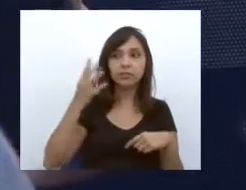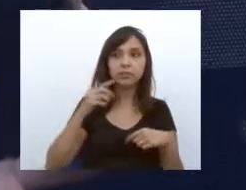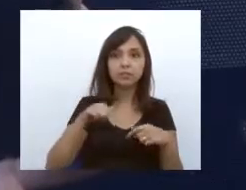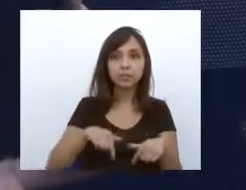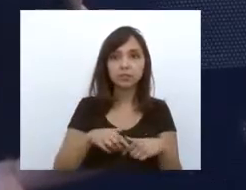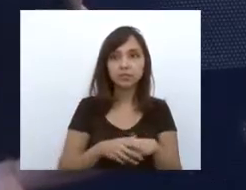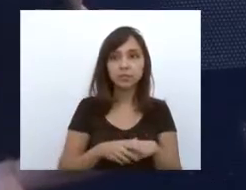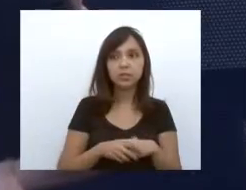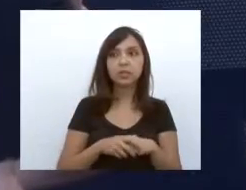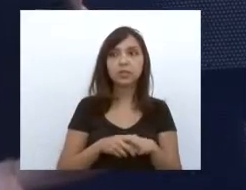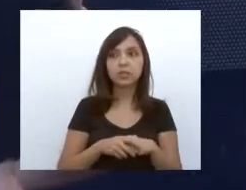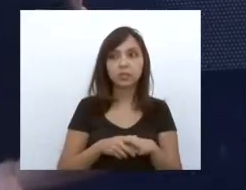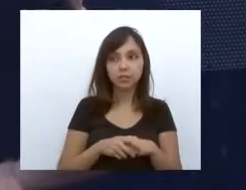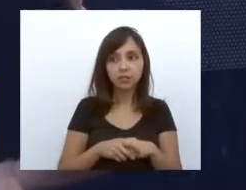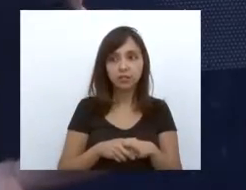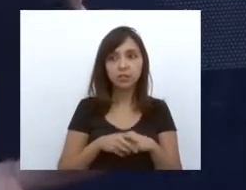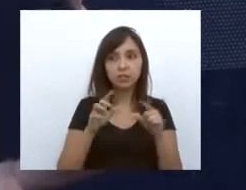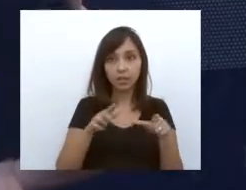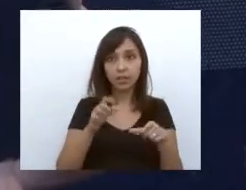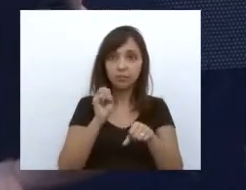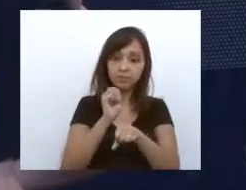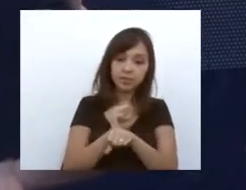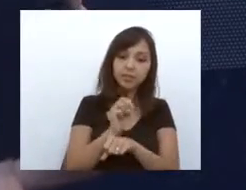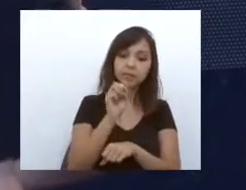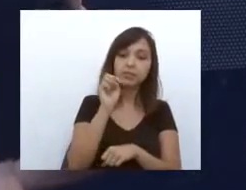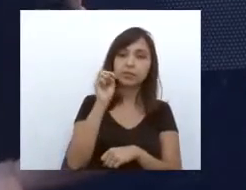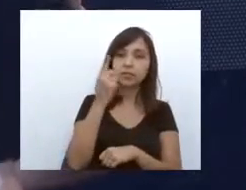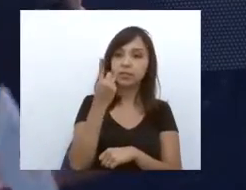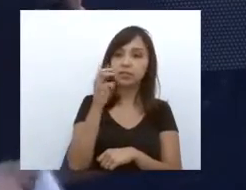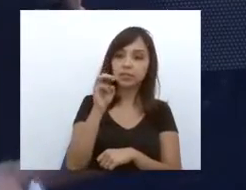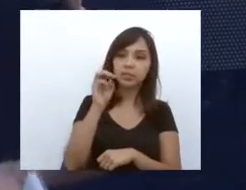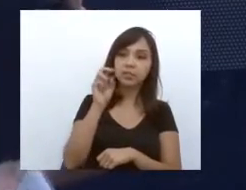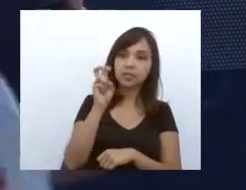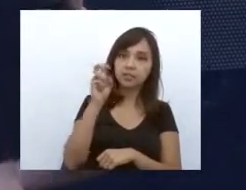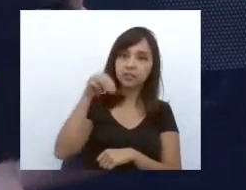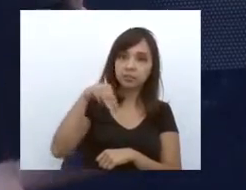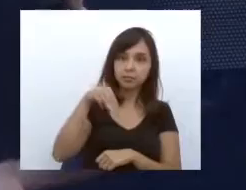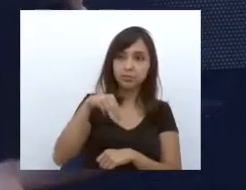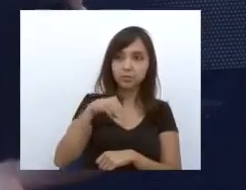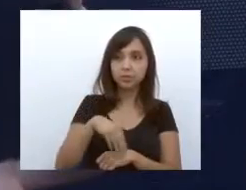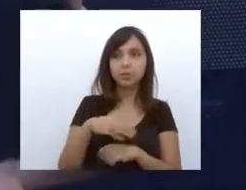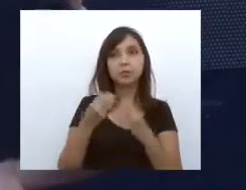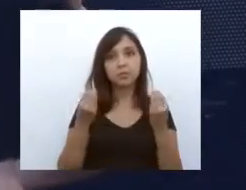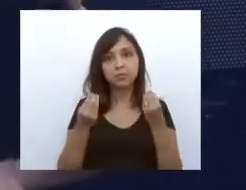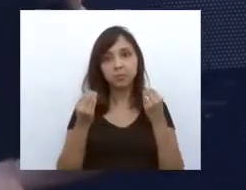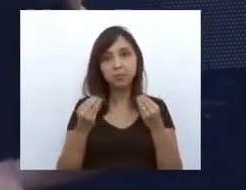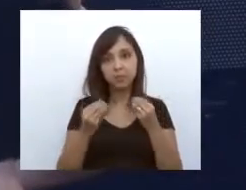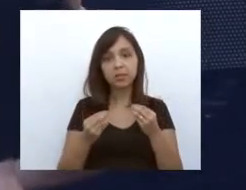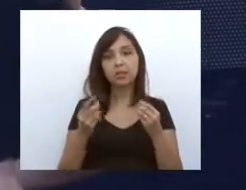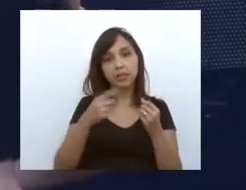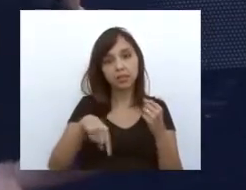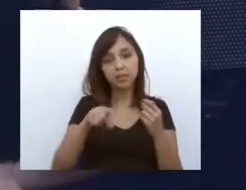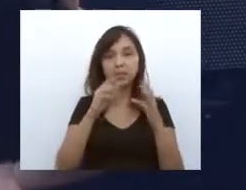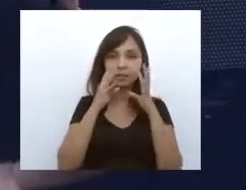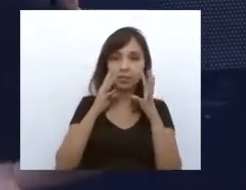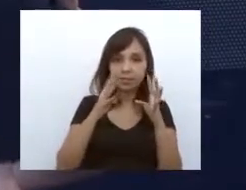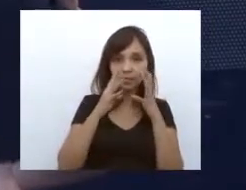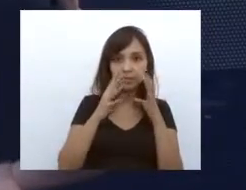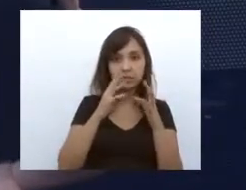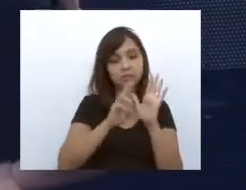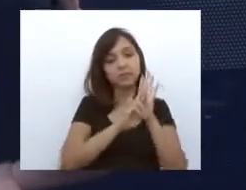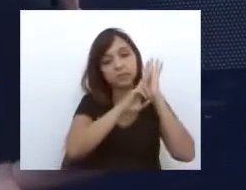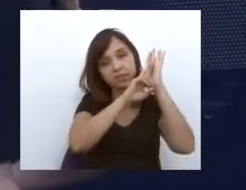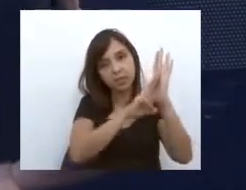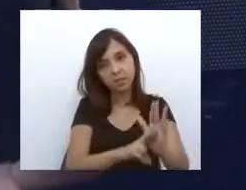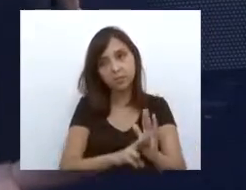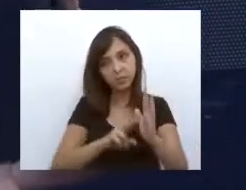momento, volto a falar, a sessão está suspensa por 15 minutos para que os vereadores possam ouvir. Então, a